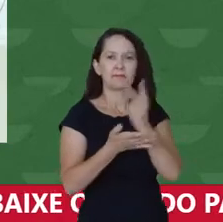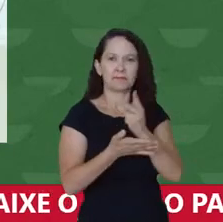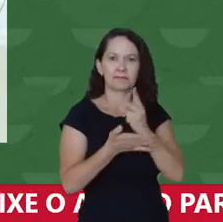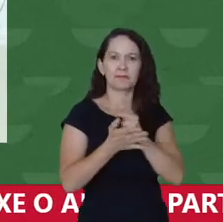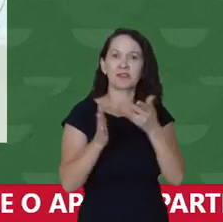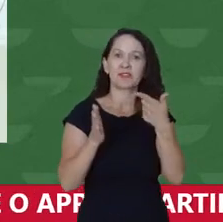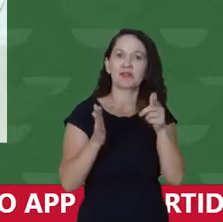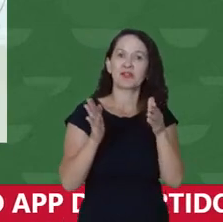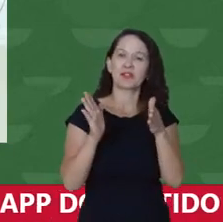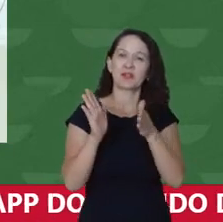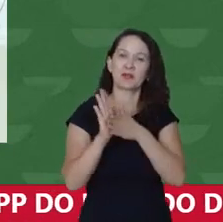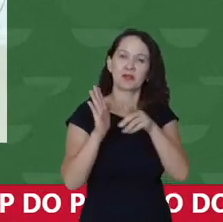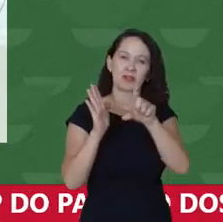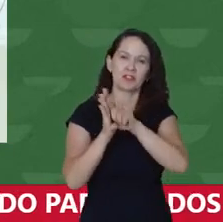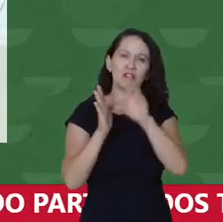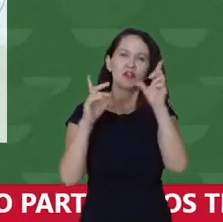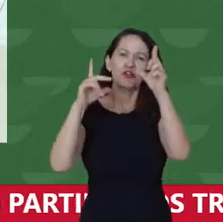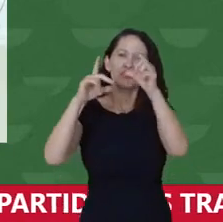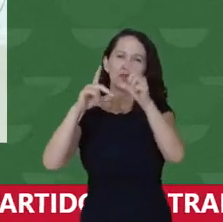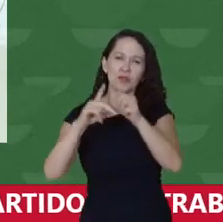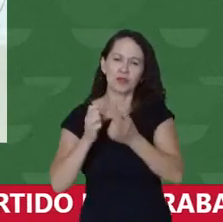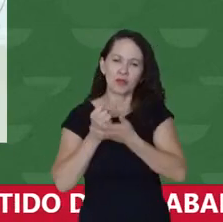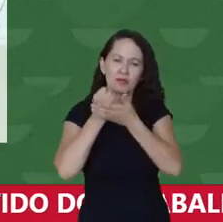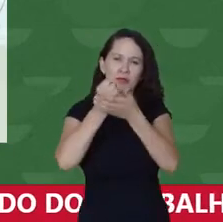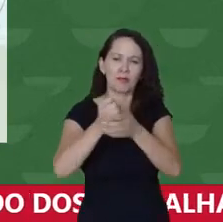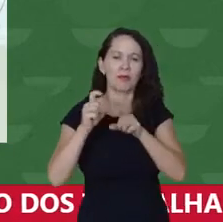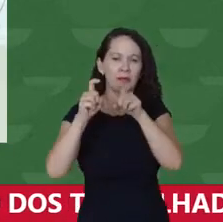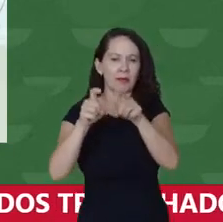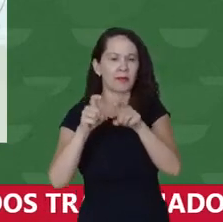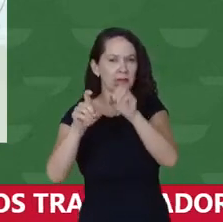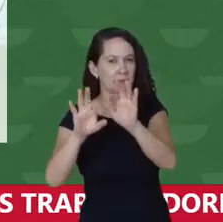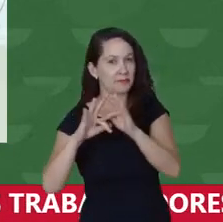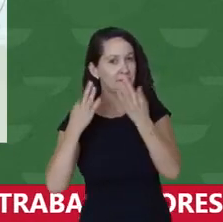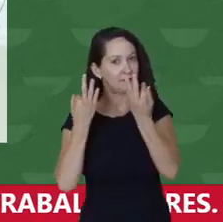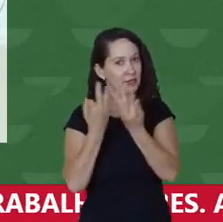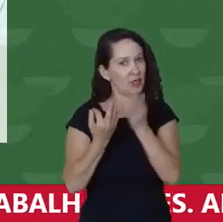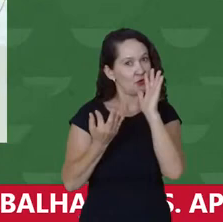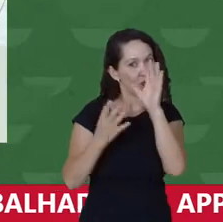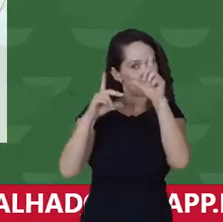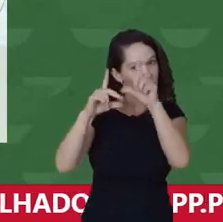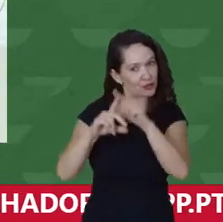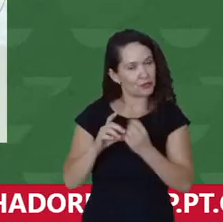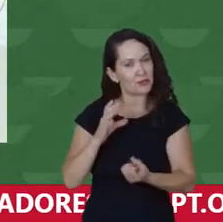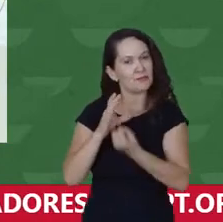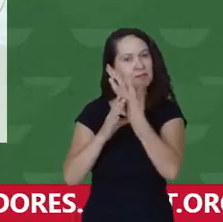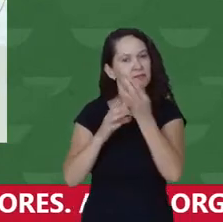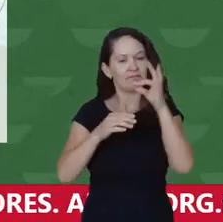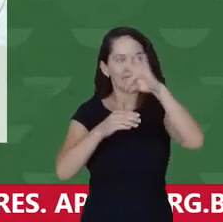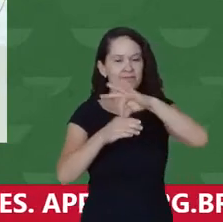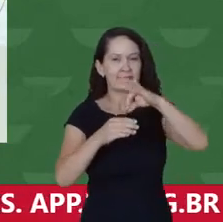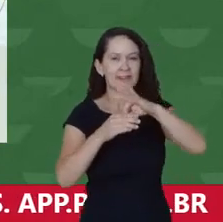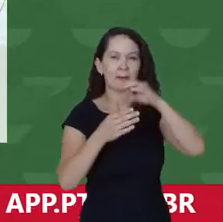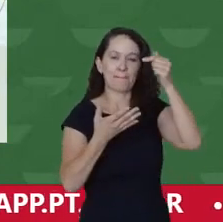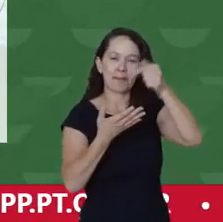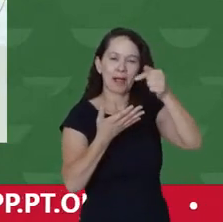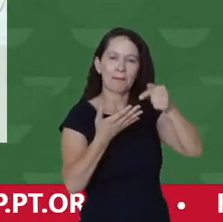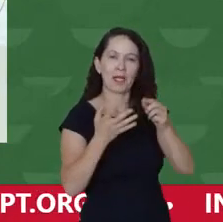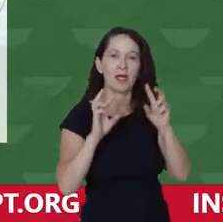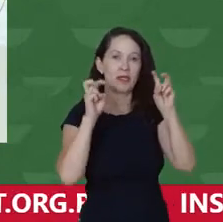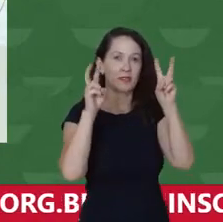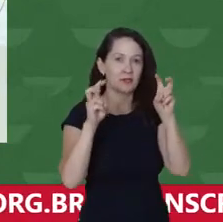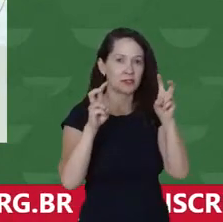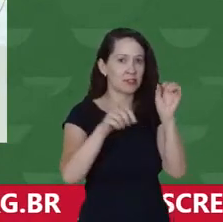a PEC, já diminuiu o seu papel de Estado de apoio à agricultura familiar, à produção de alimentos. Então, juntar esses dois temas